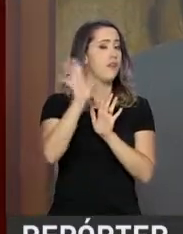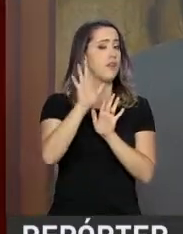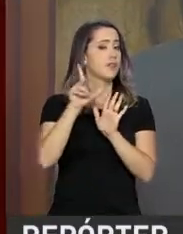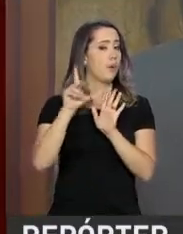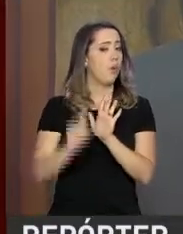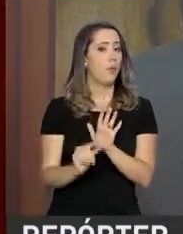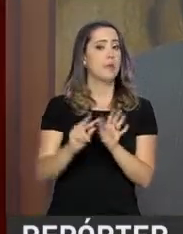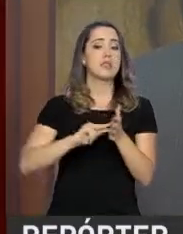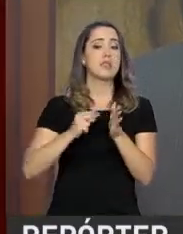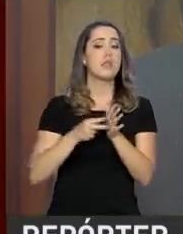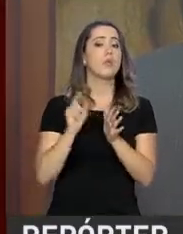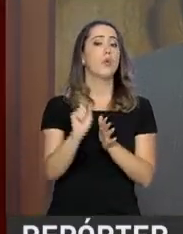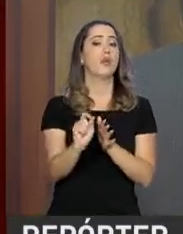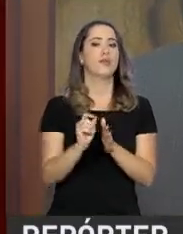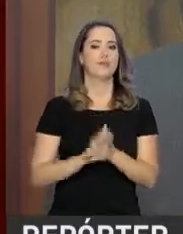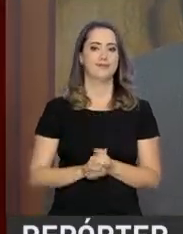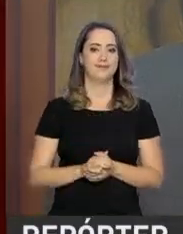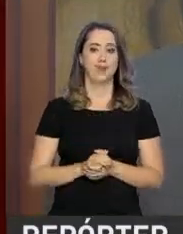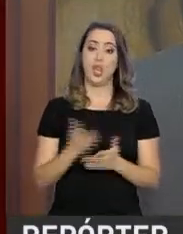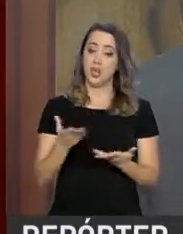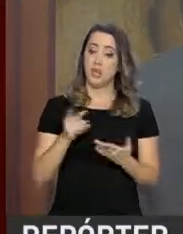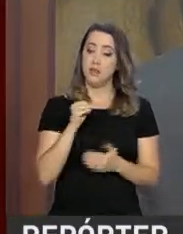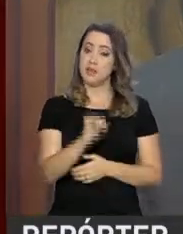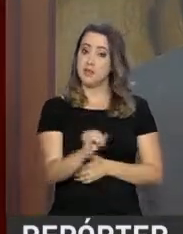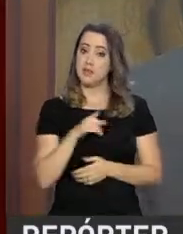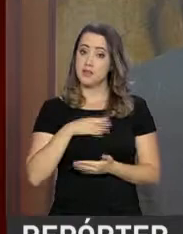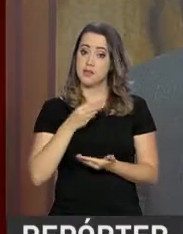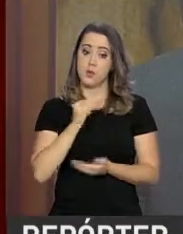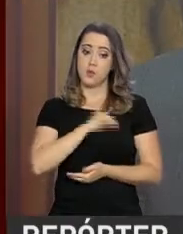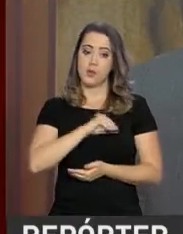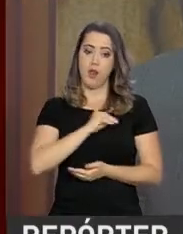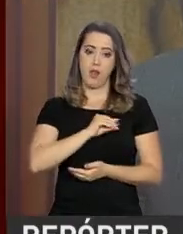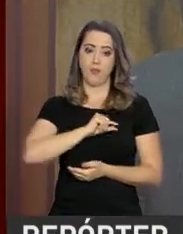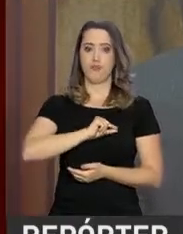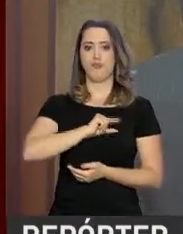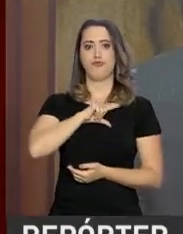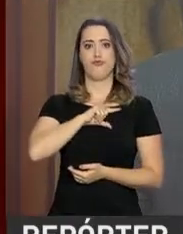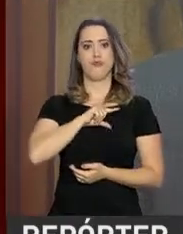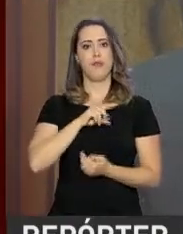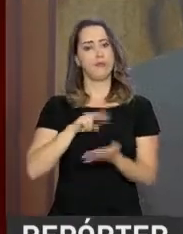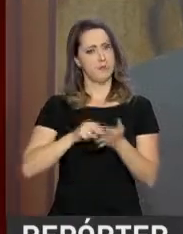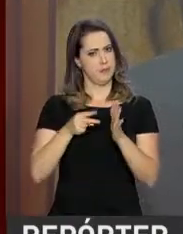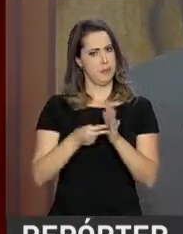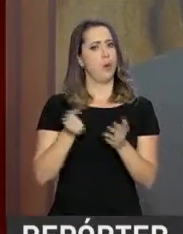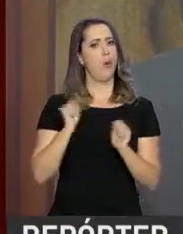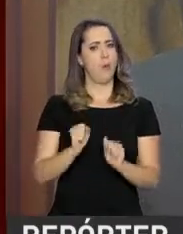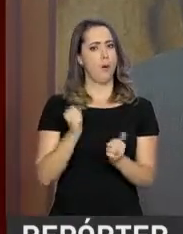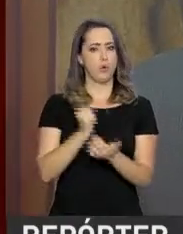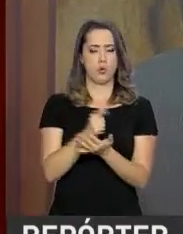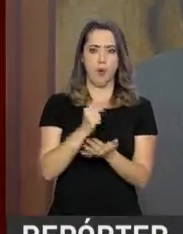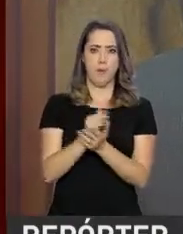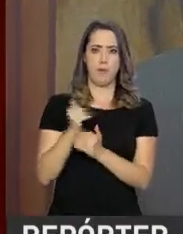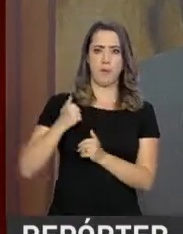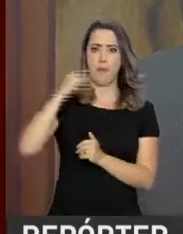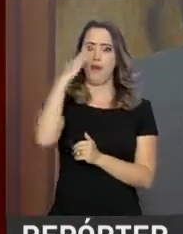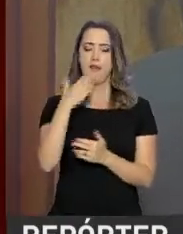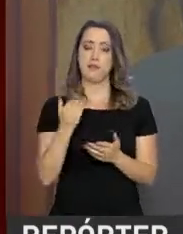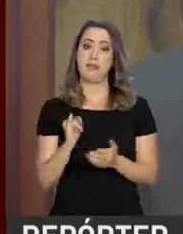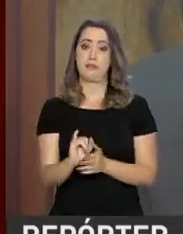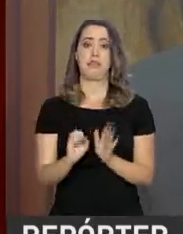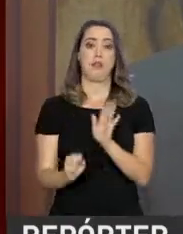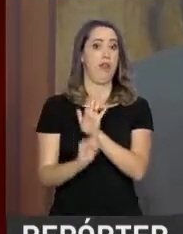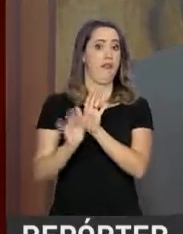vez reajustado o salário, ele compra muito mais produtos do que no caso de inflação ser muito alta.